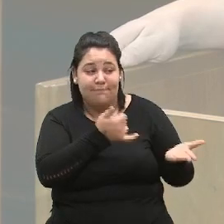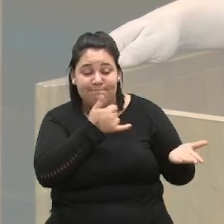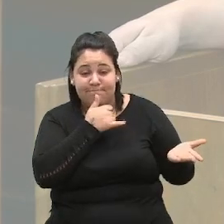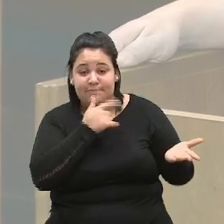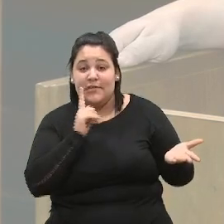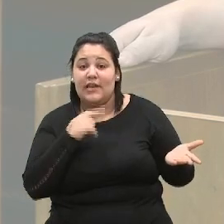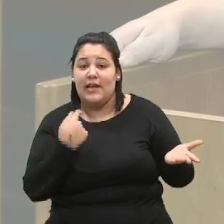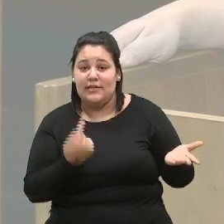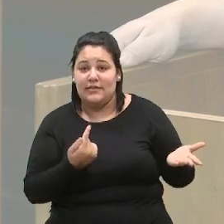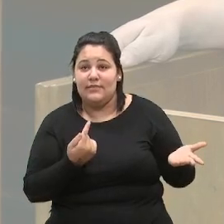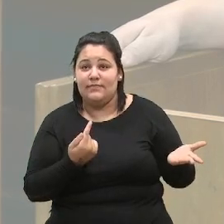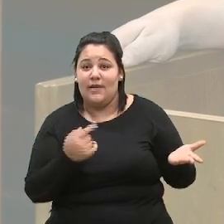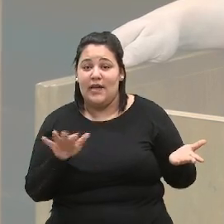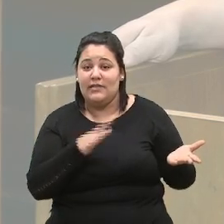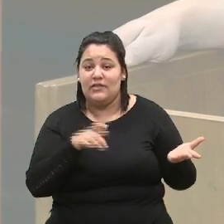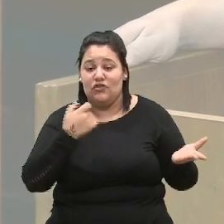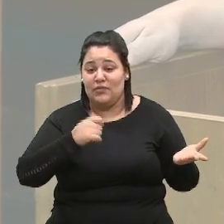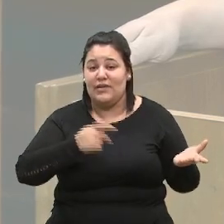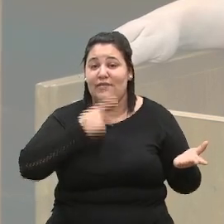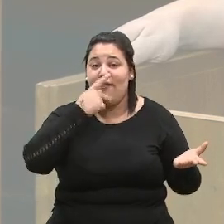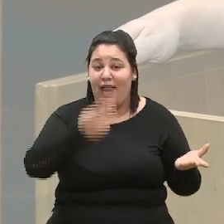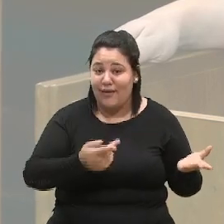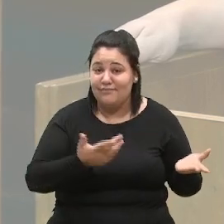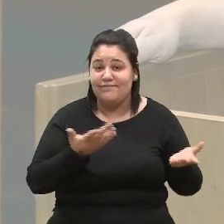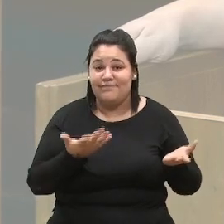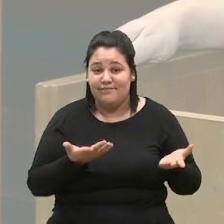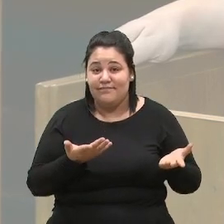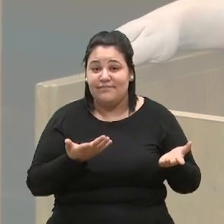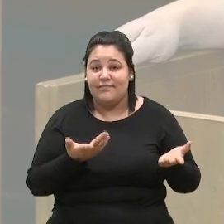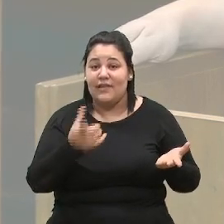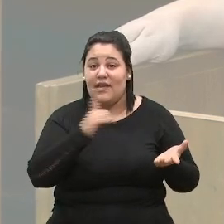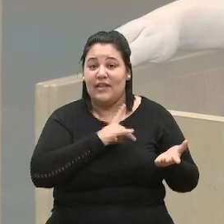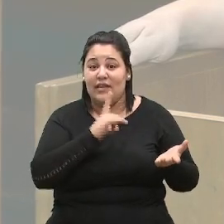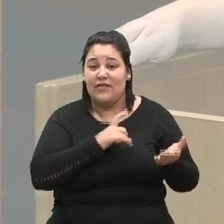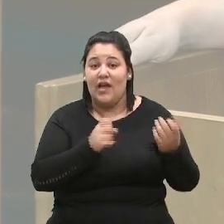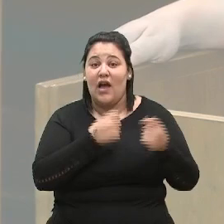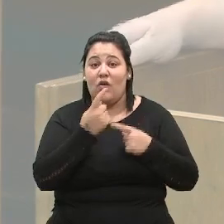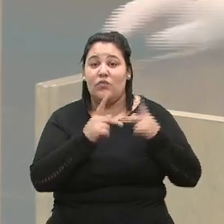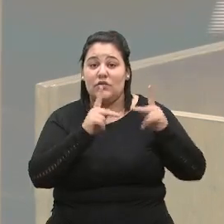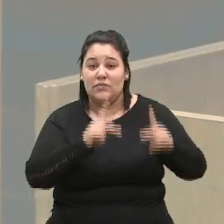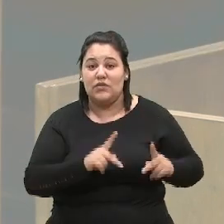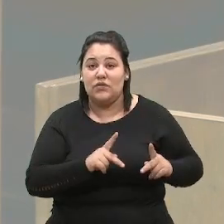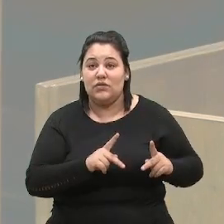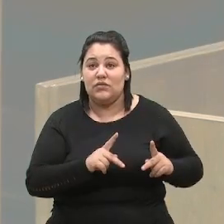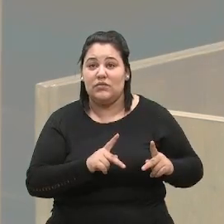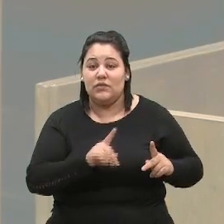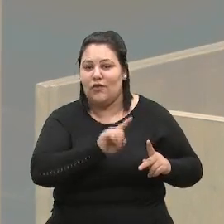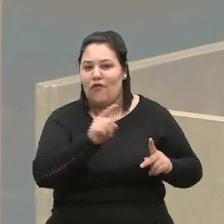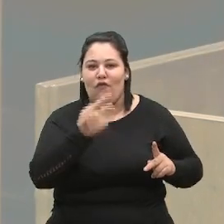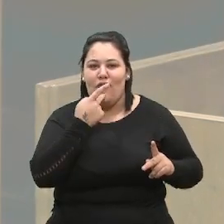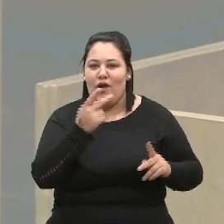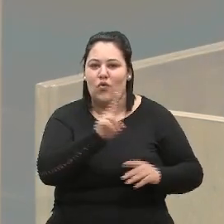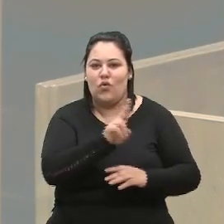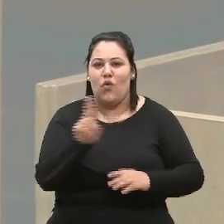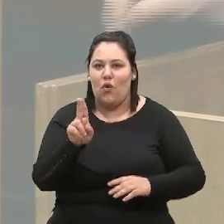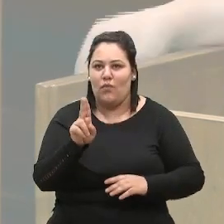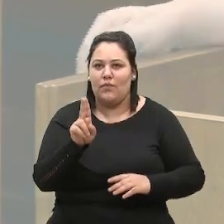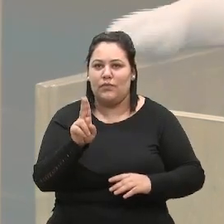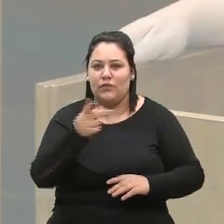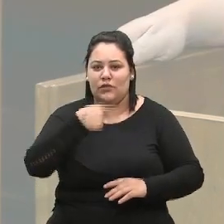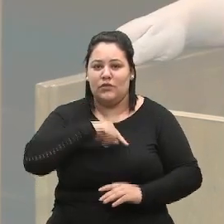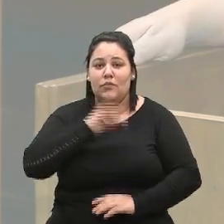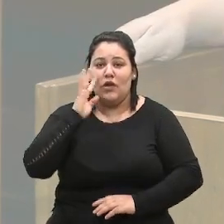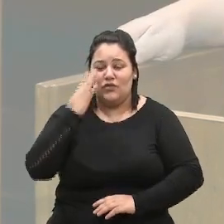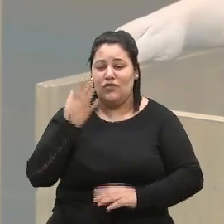precisa desabafar, que teve algumas pessoas, que a gente não vai citar o nome aqui porque estamos resolvendo a